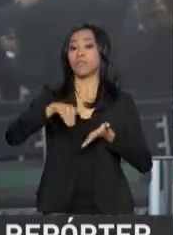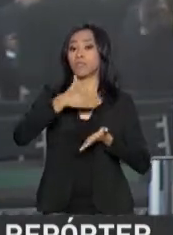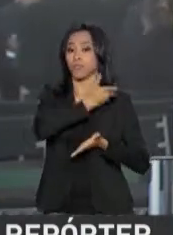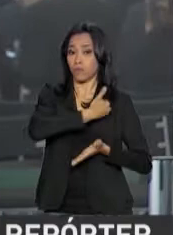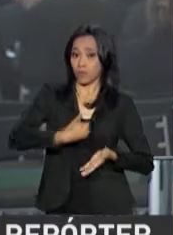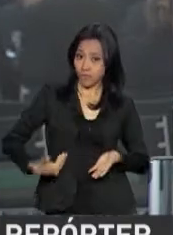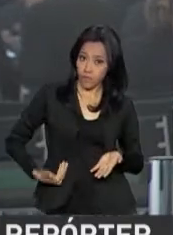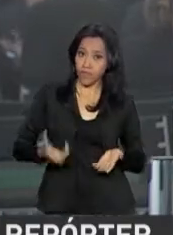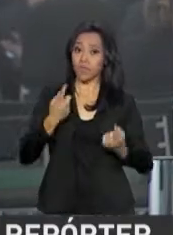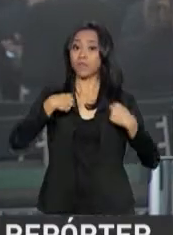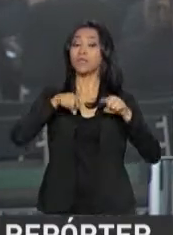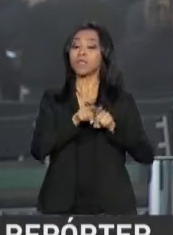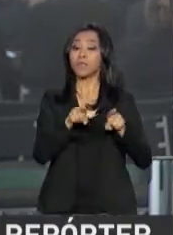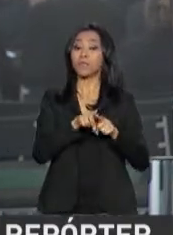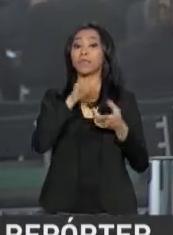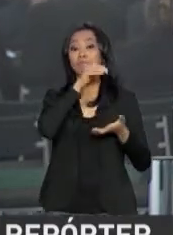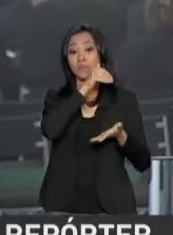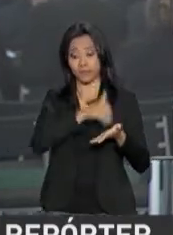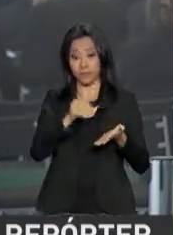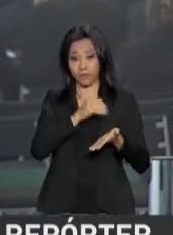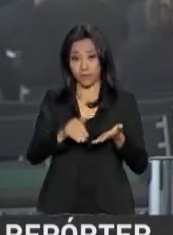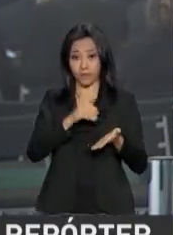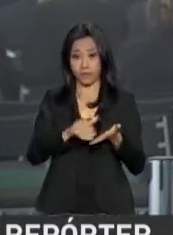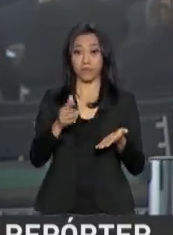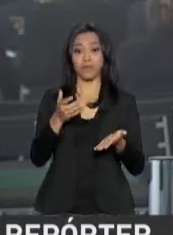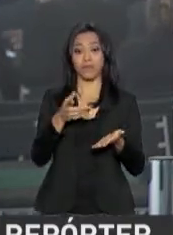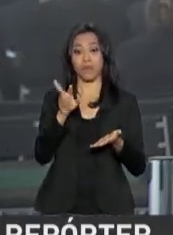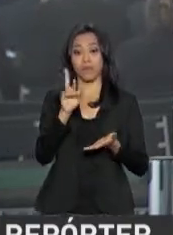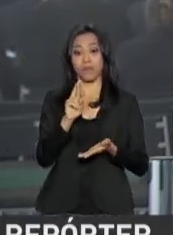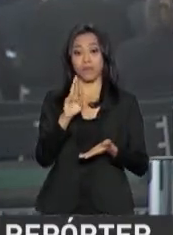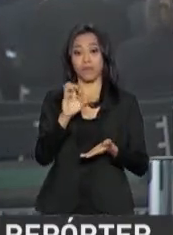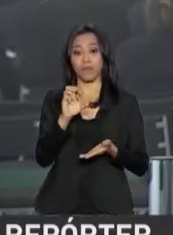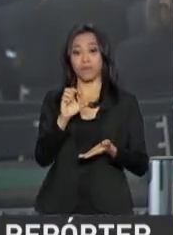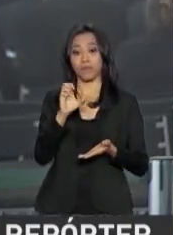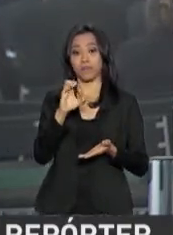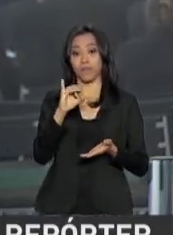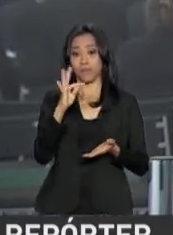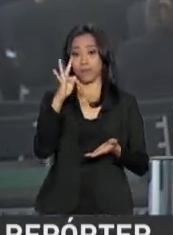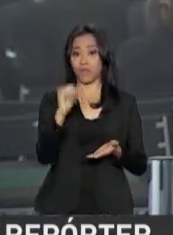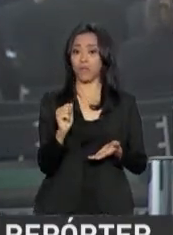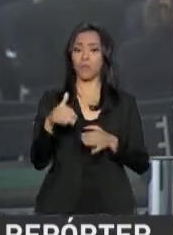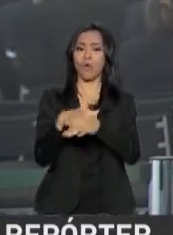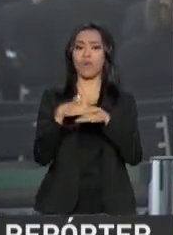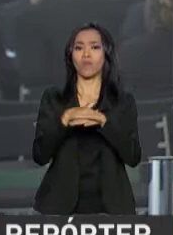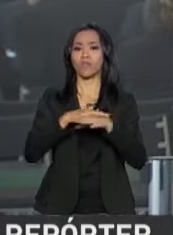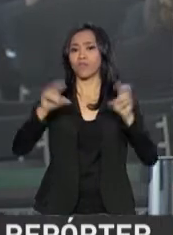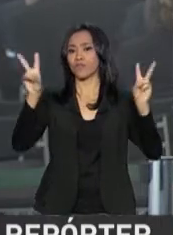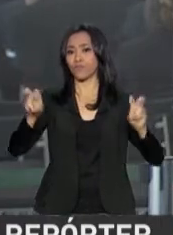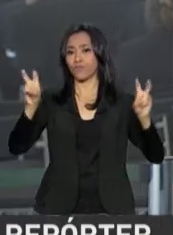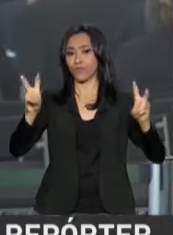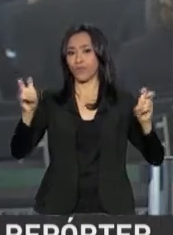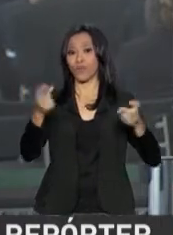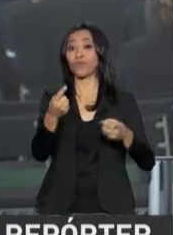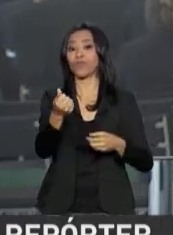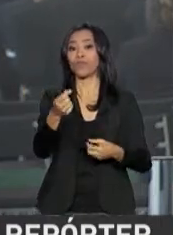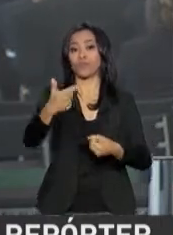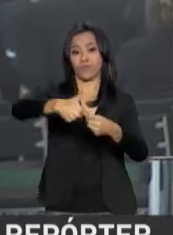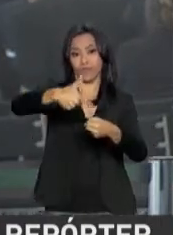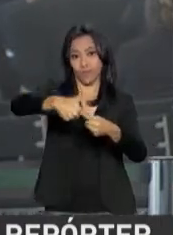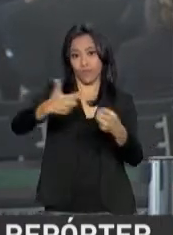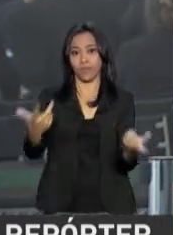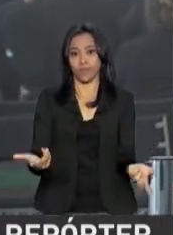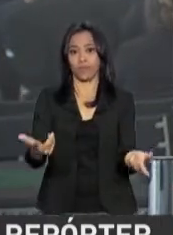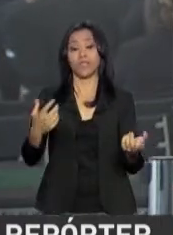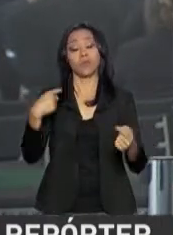carlos marun e com o secretário da receita federal jorge rachid para tratar do preço dos combustíveis o ministro o marun falou que o